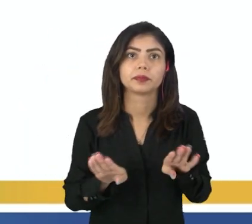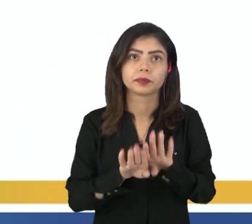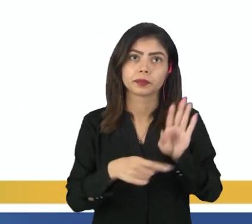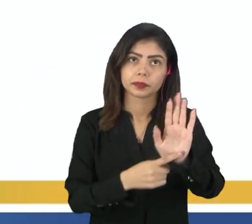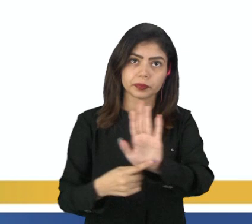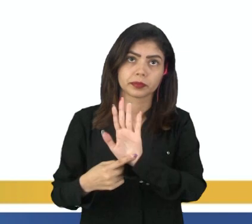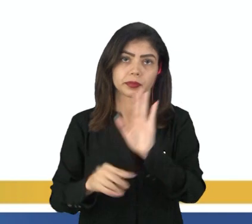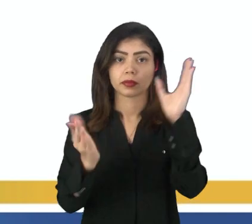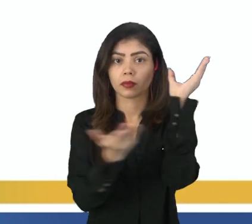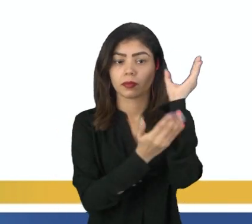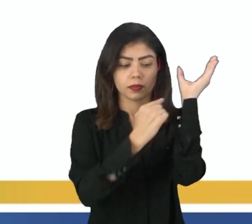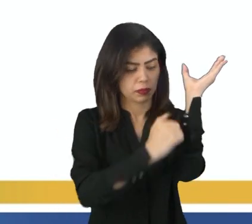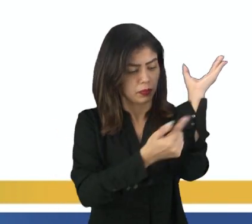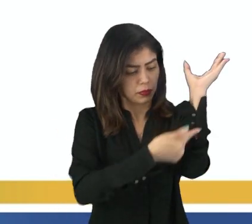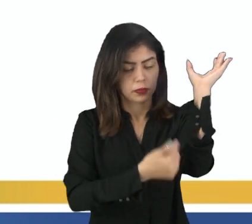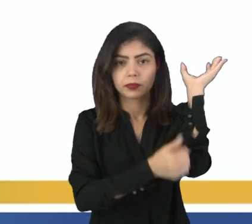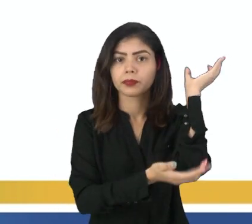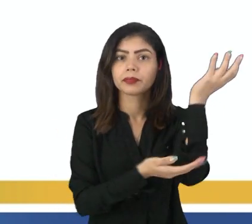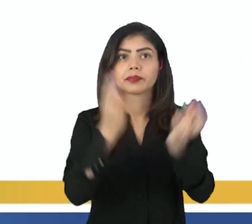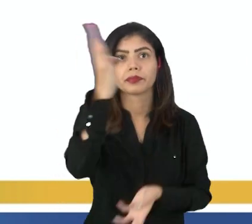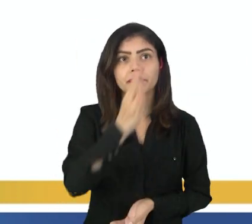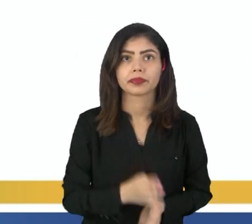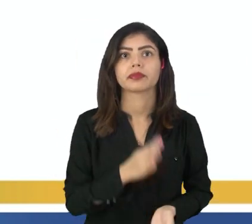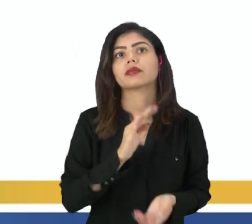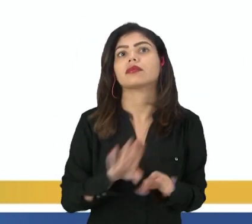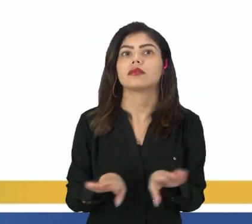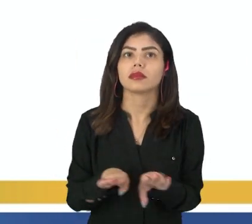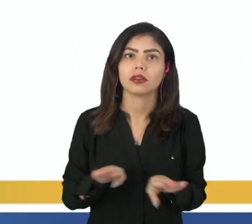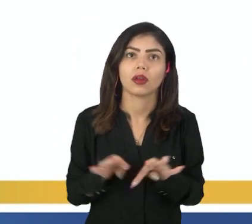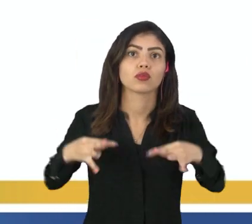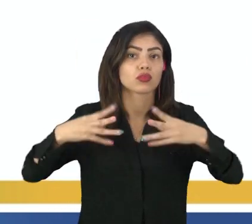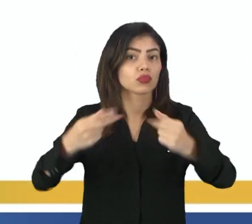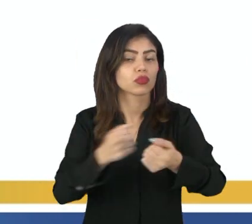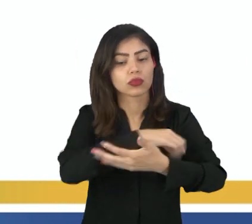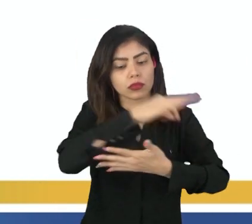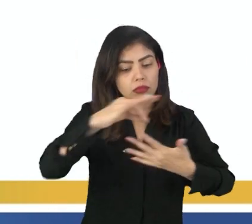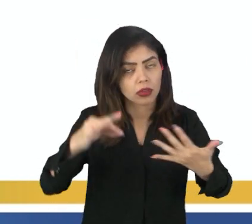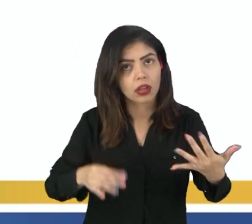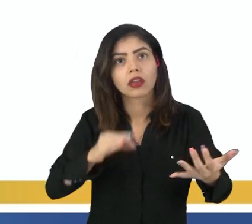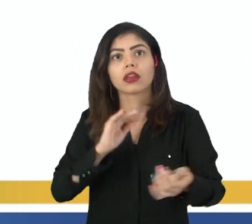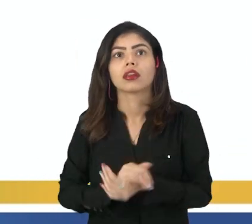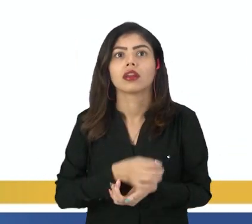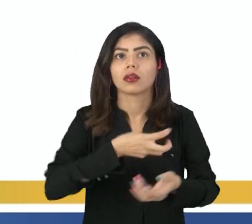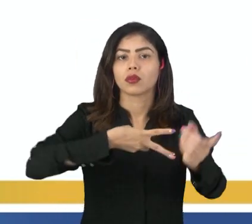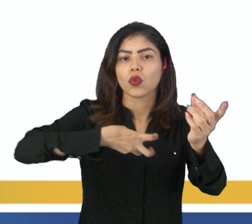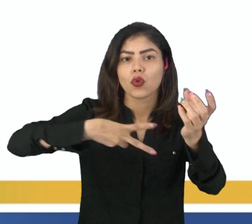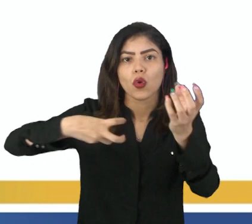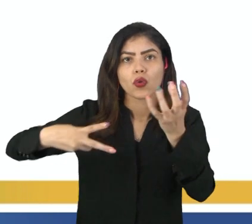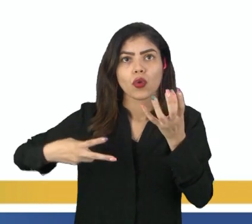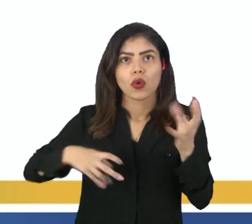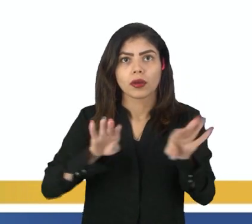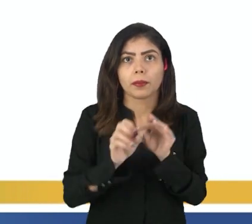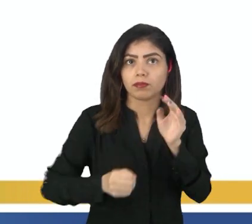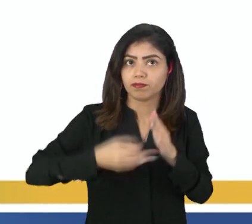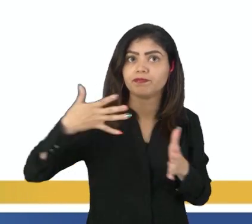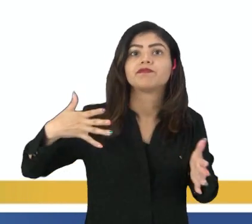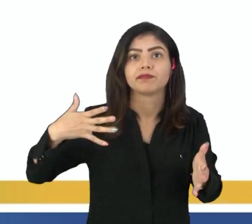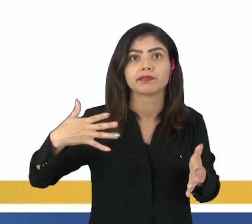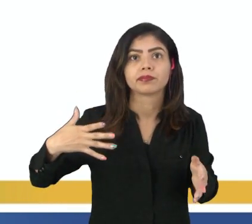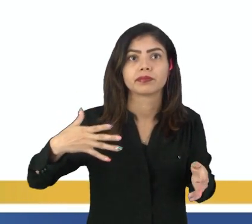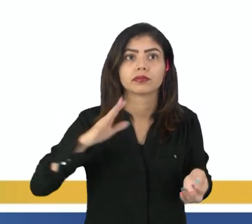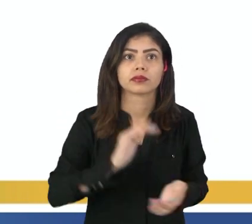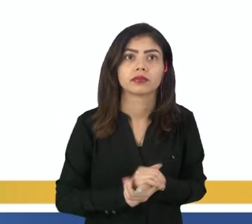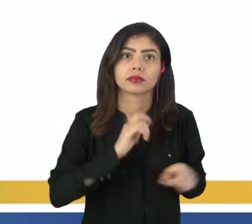o ciclo cafeeiro. Todos esses ciclos contribuíram para que a metrópole extraísse uma ampla gama de recursos da